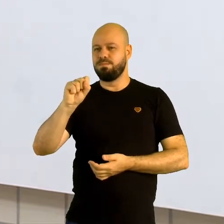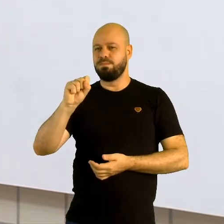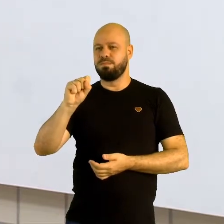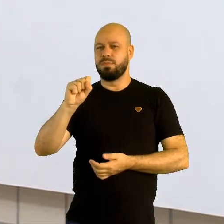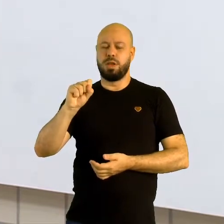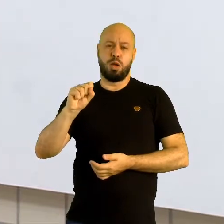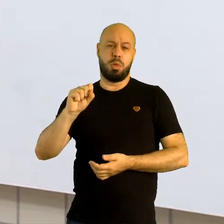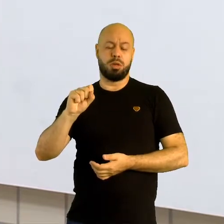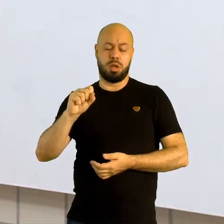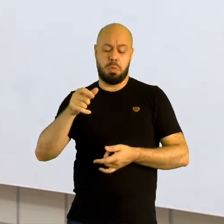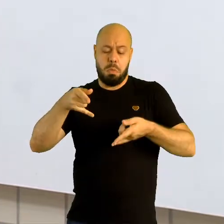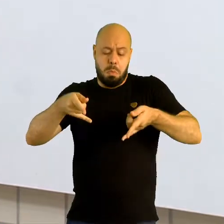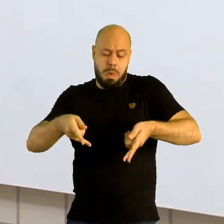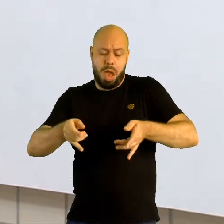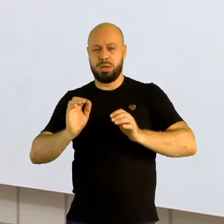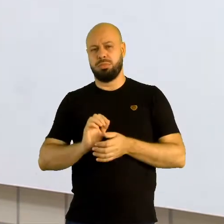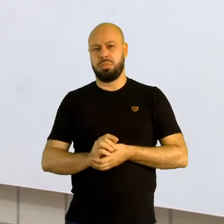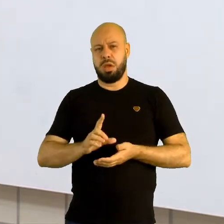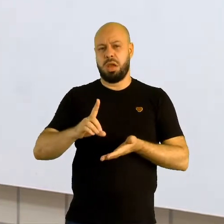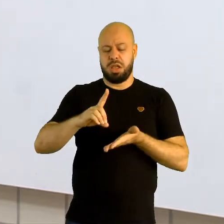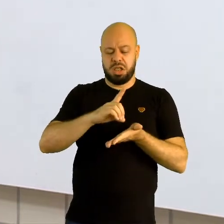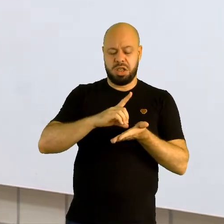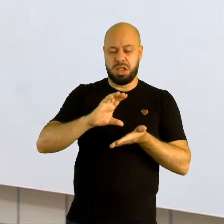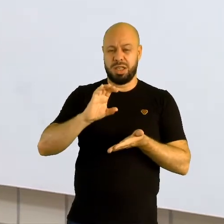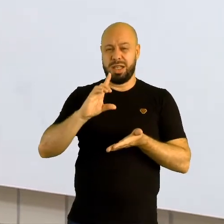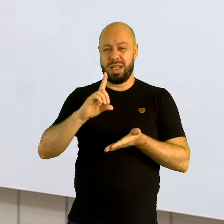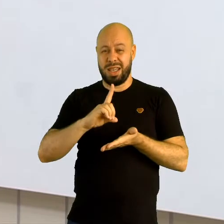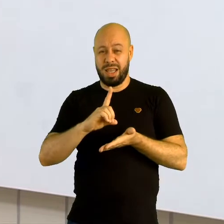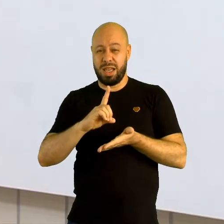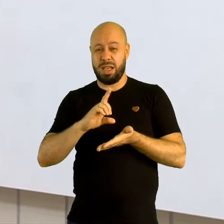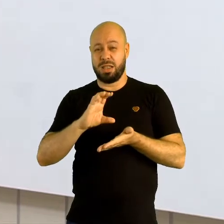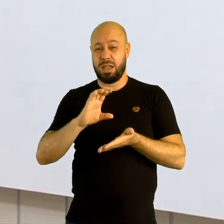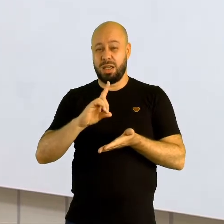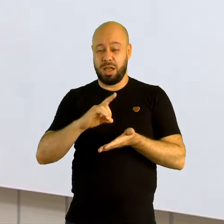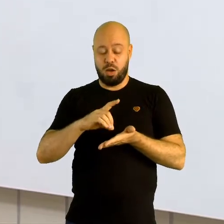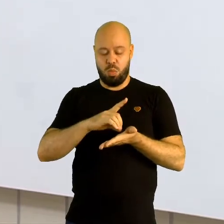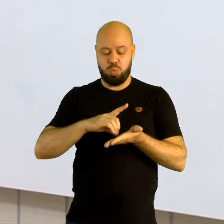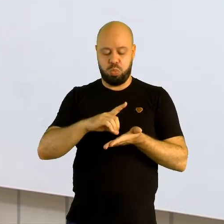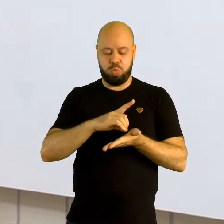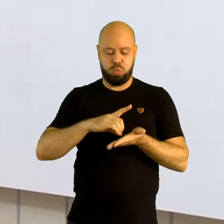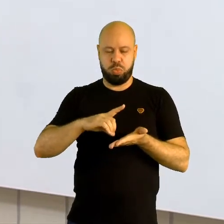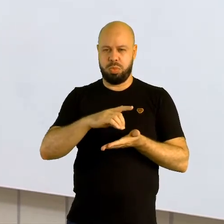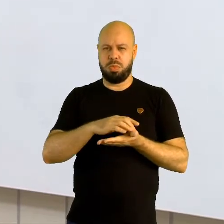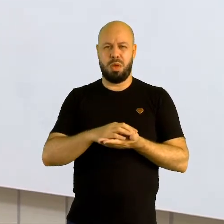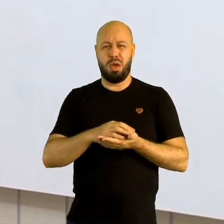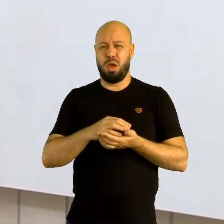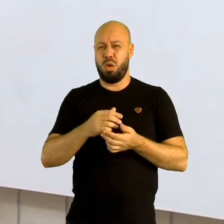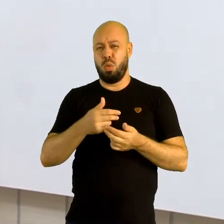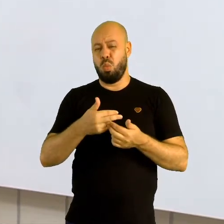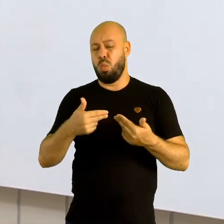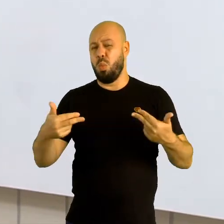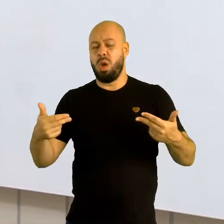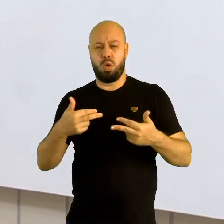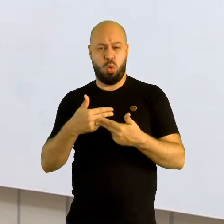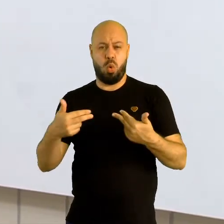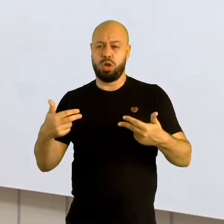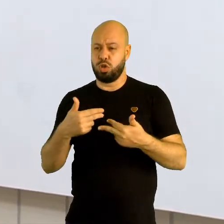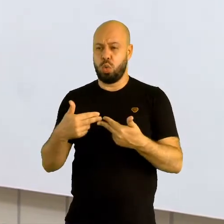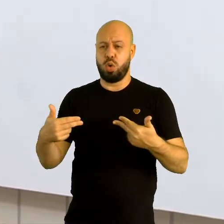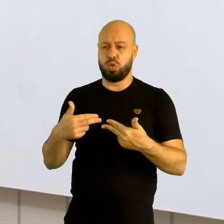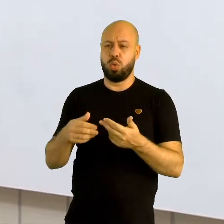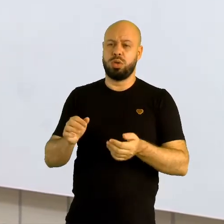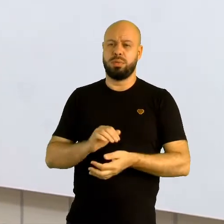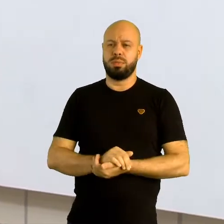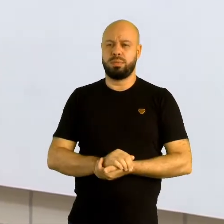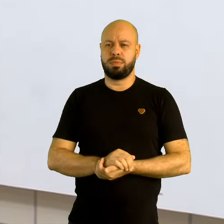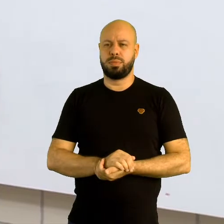CD, eu falei que tem a ver com bed, falei cama, CD, são objetos, coisas, certo? Agora,